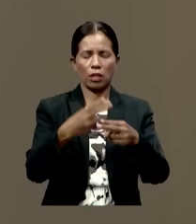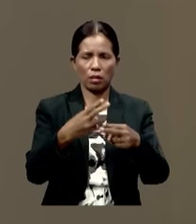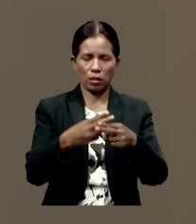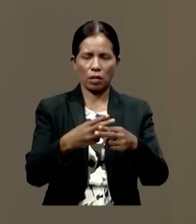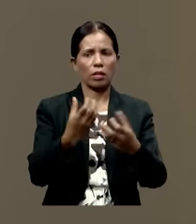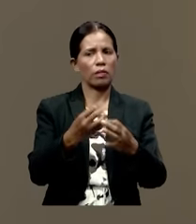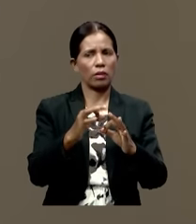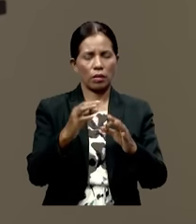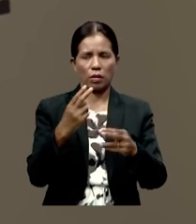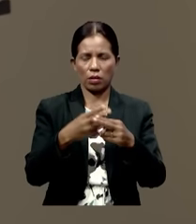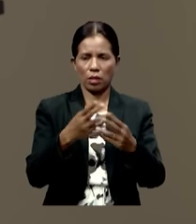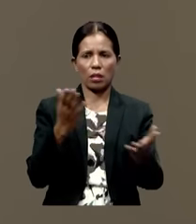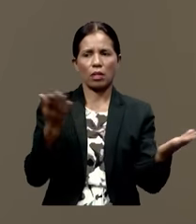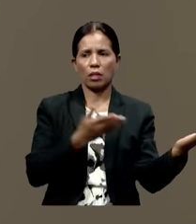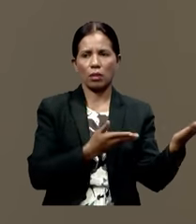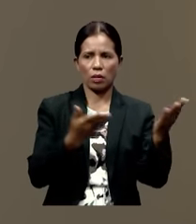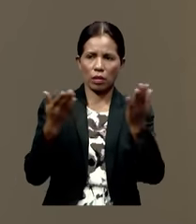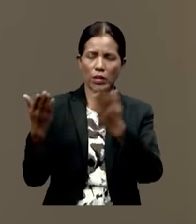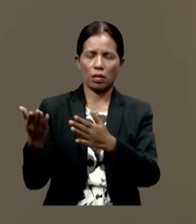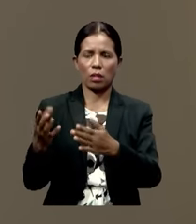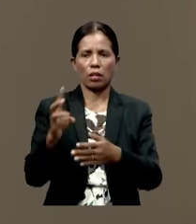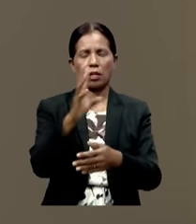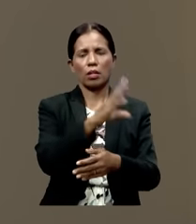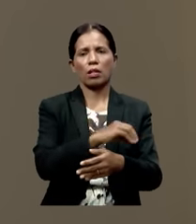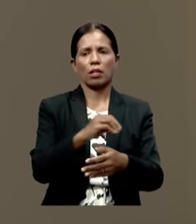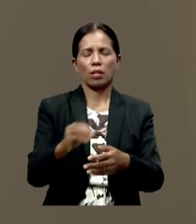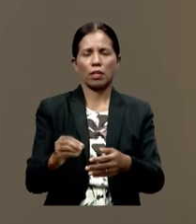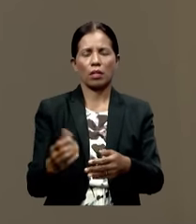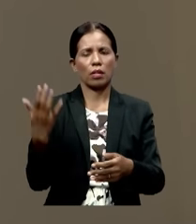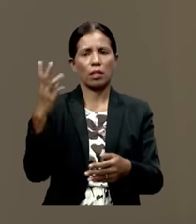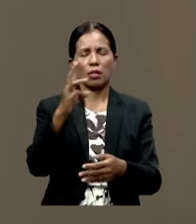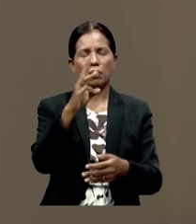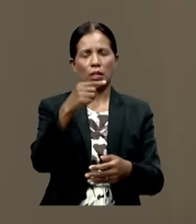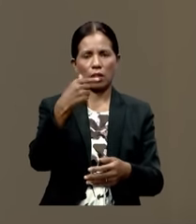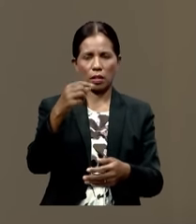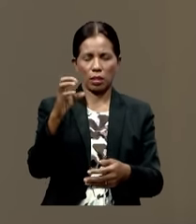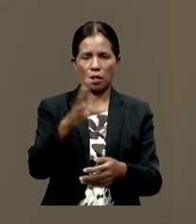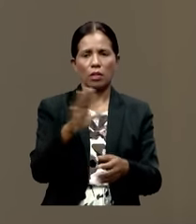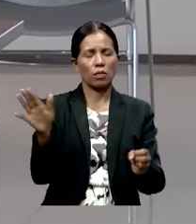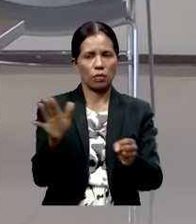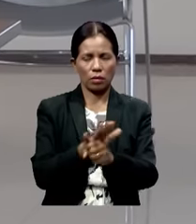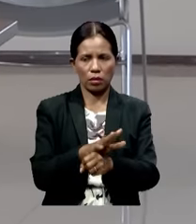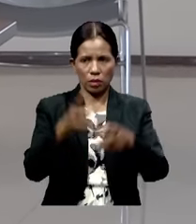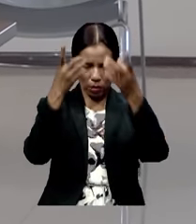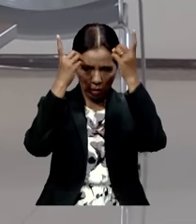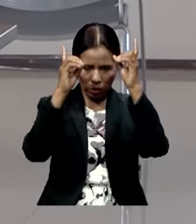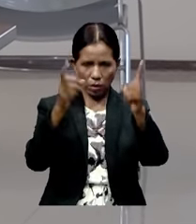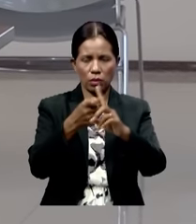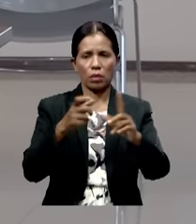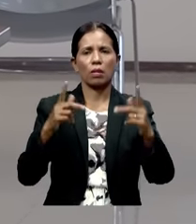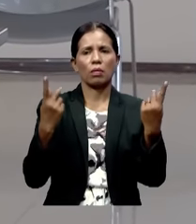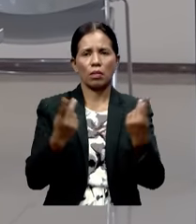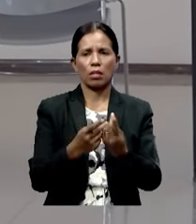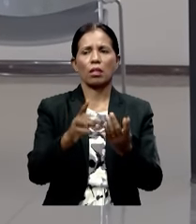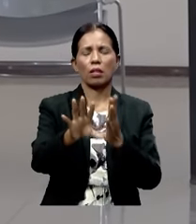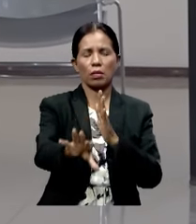hotu hatama ona ba hi median we credit pool antau hier we credit pool ne maka decisa unus kompanya atu